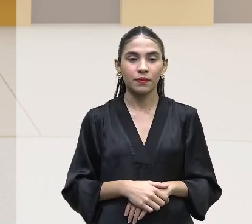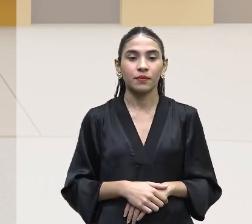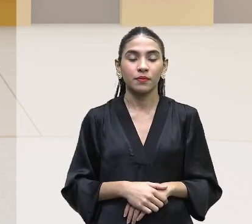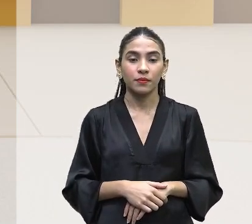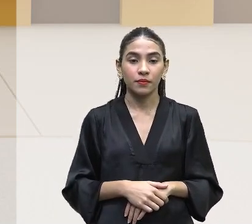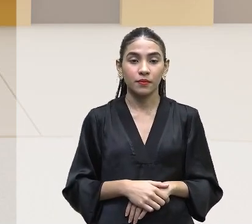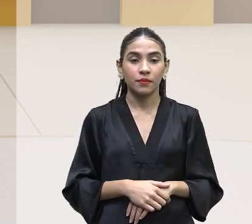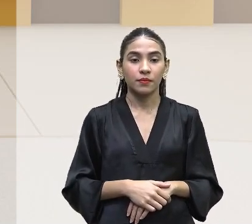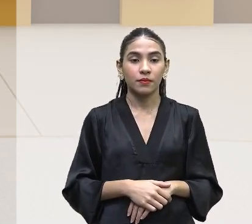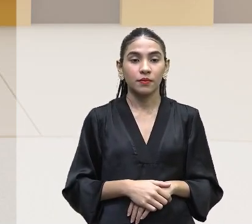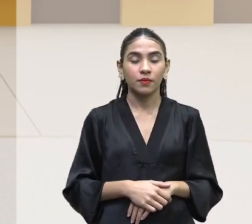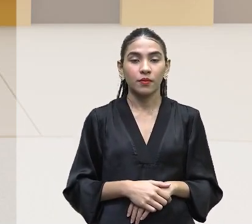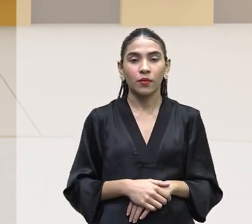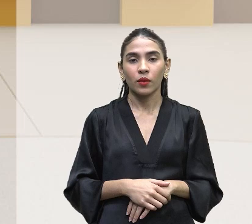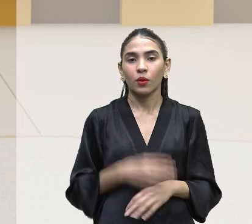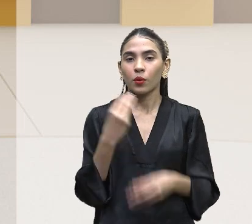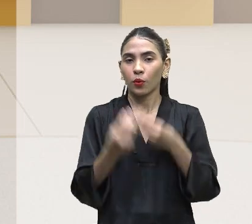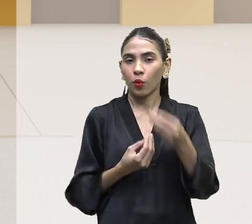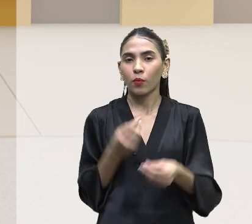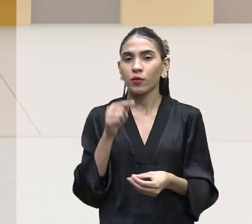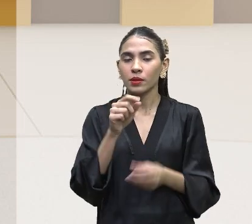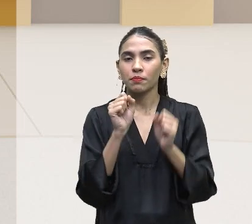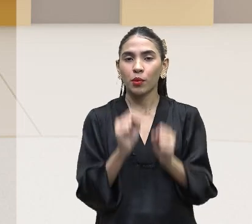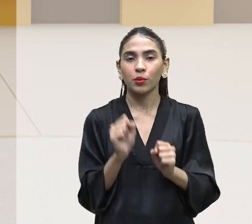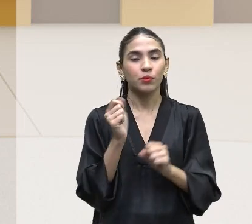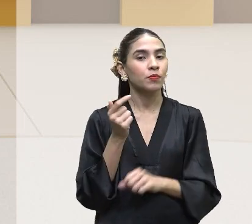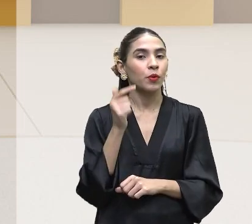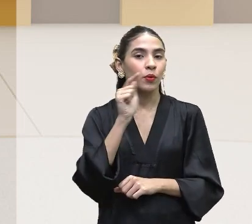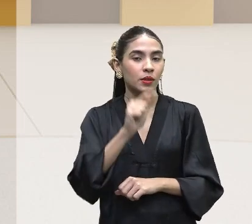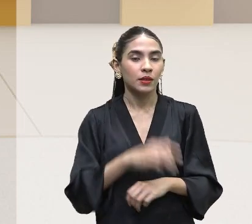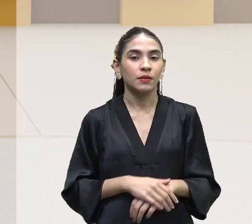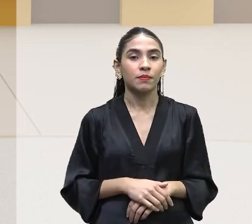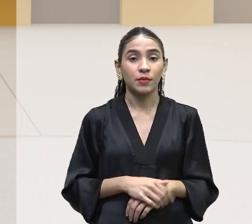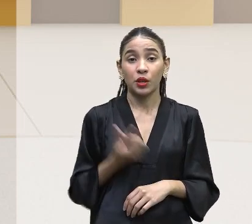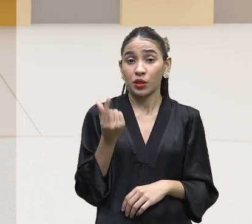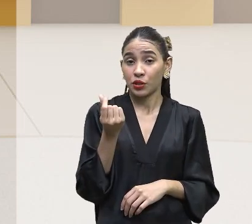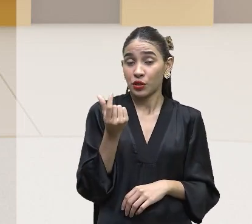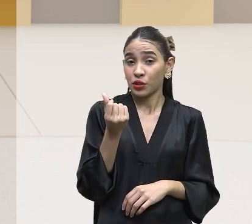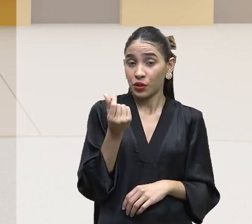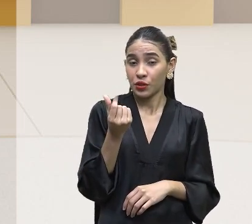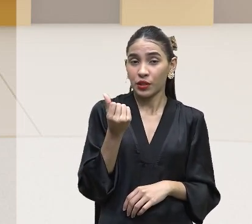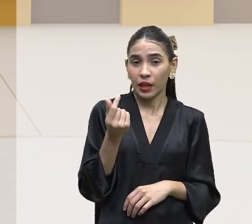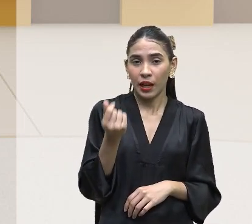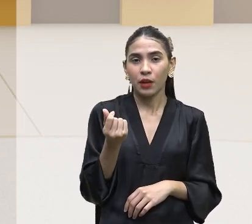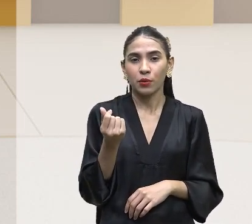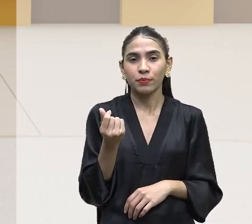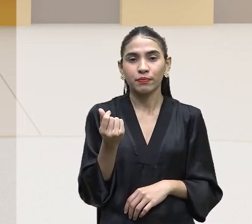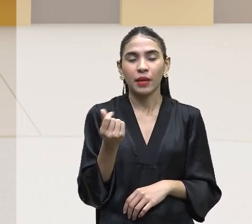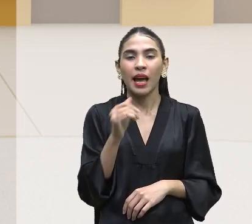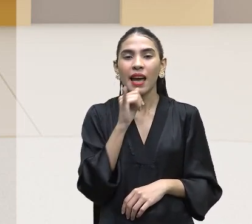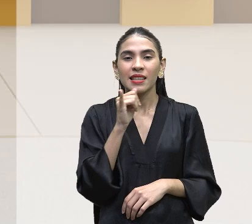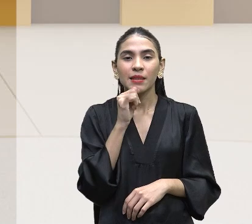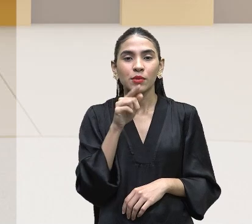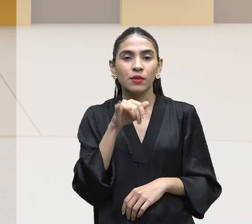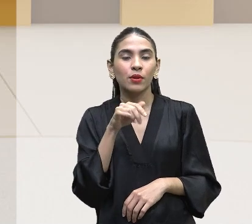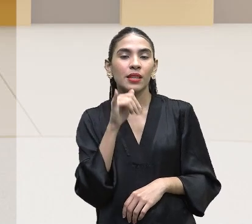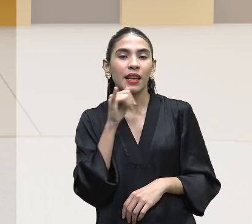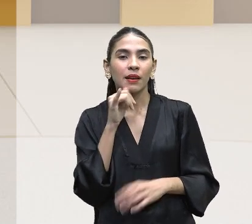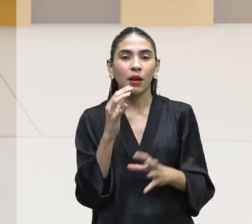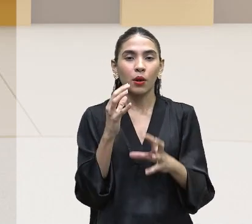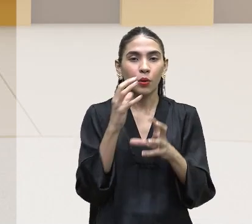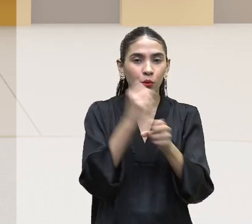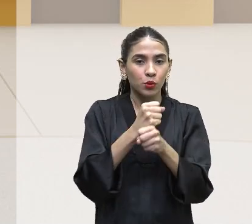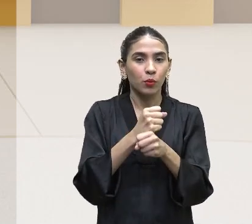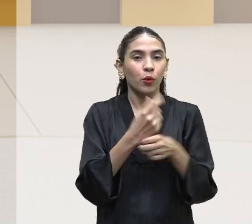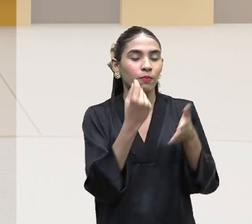E como que a gente pode conseguir isso também? Fazendo renda extra, exatamente. Então, se você fez lá a conta das